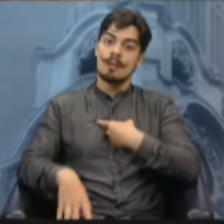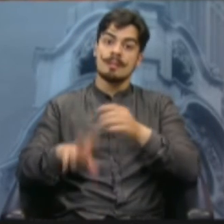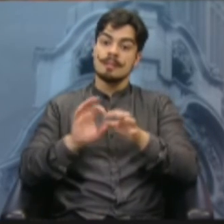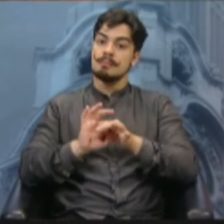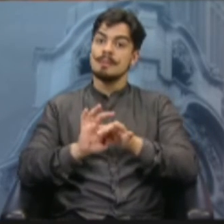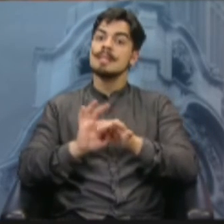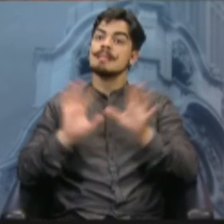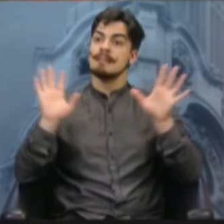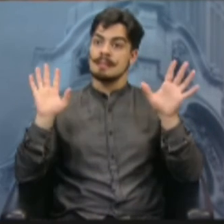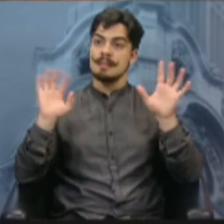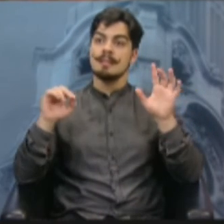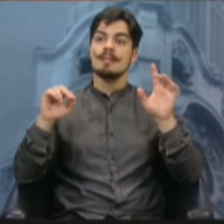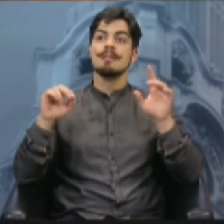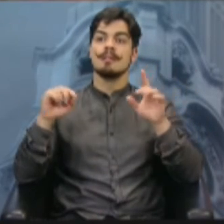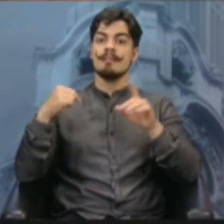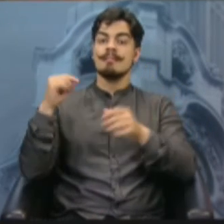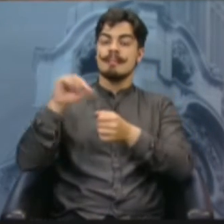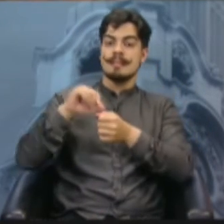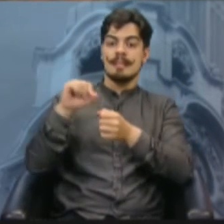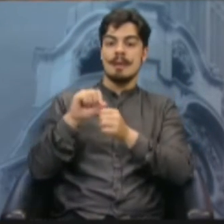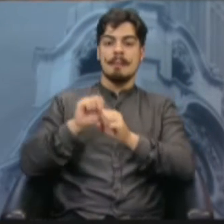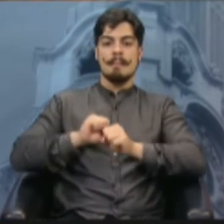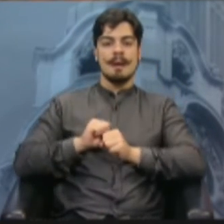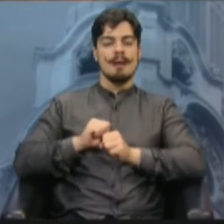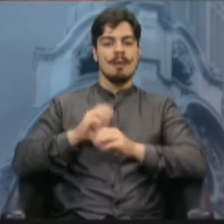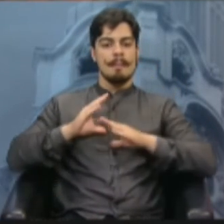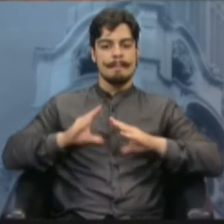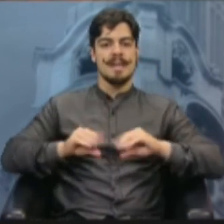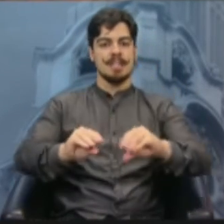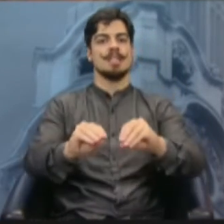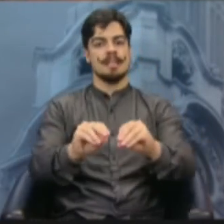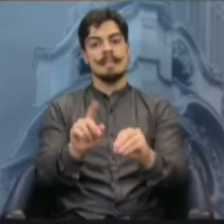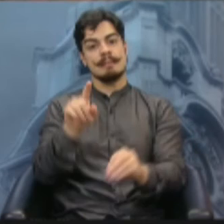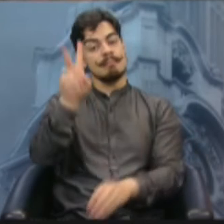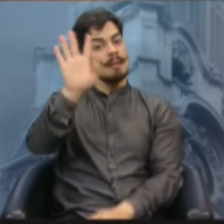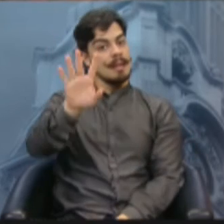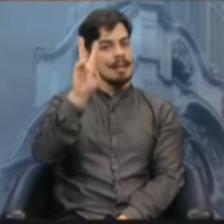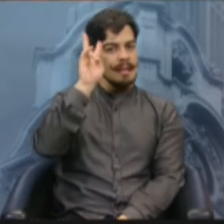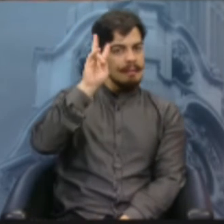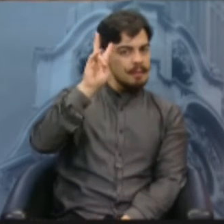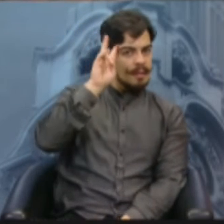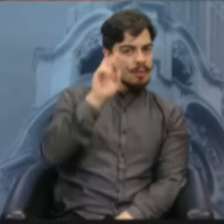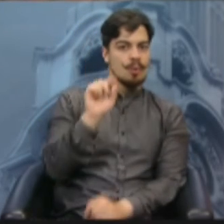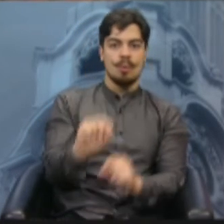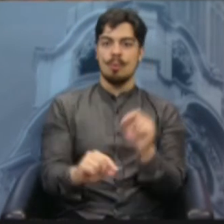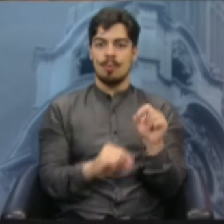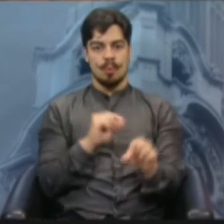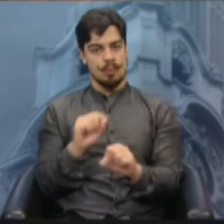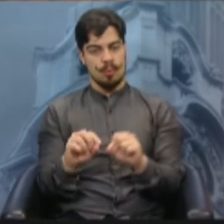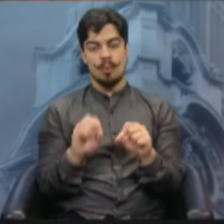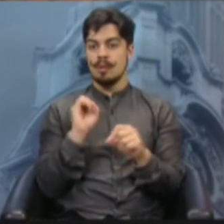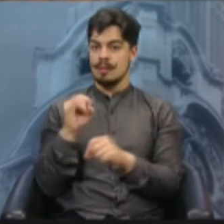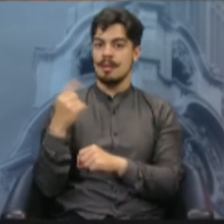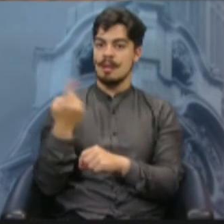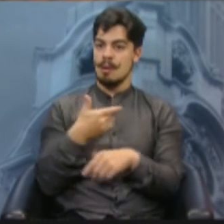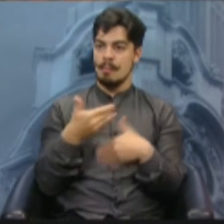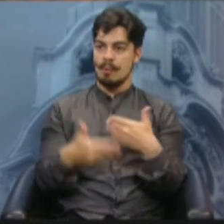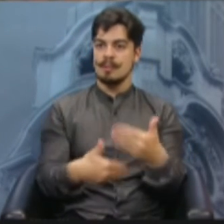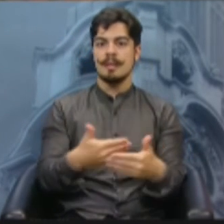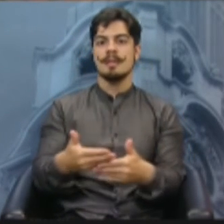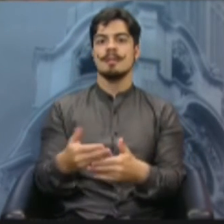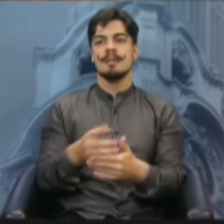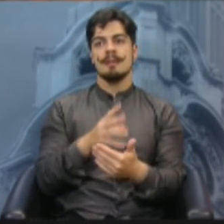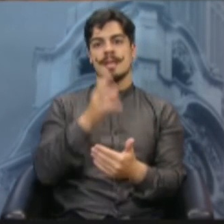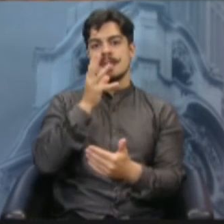vamos dizer assim, a gente tomar uma atitude mais restritiva. Lembrando que, né, a gente, embora esse processo ele